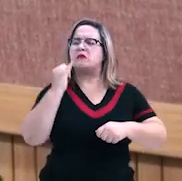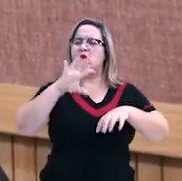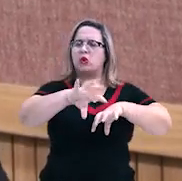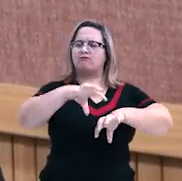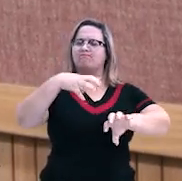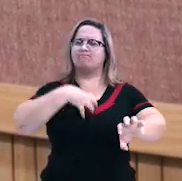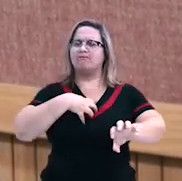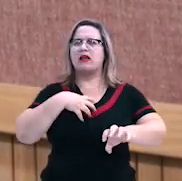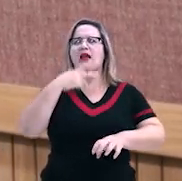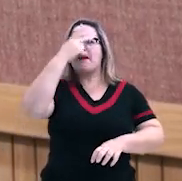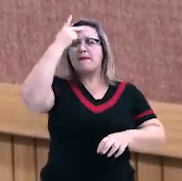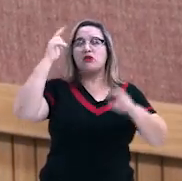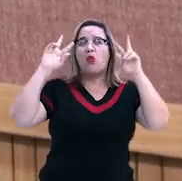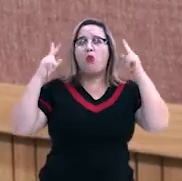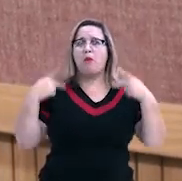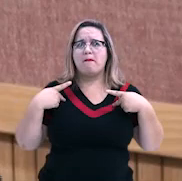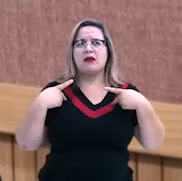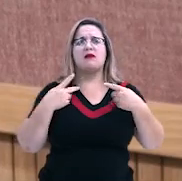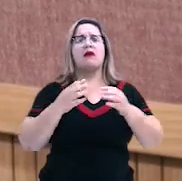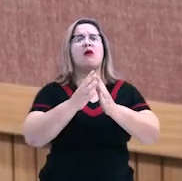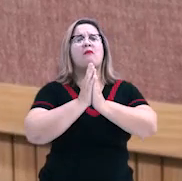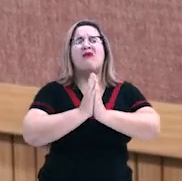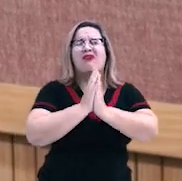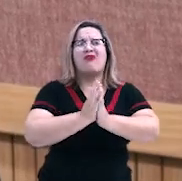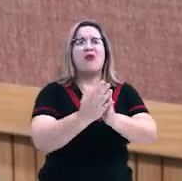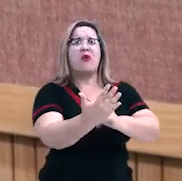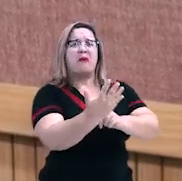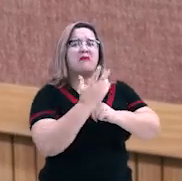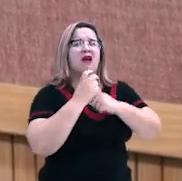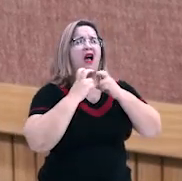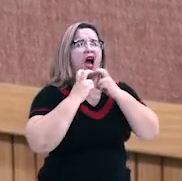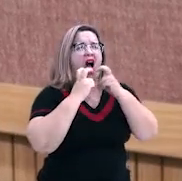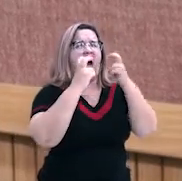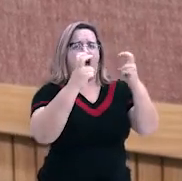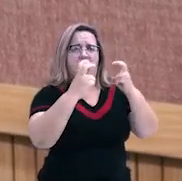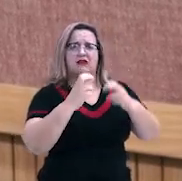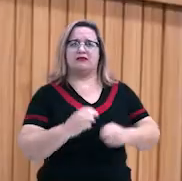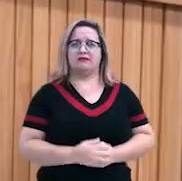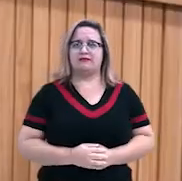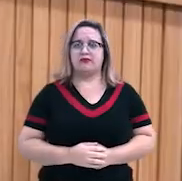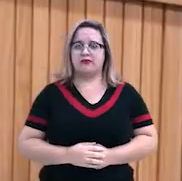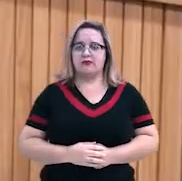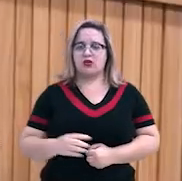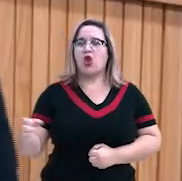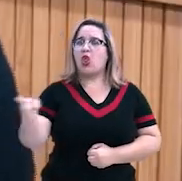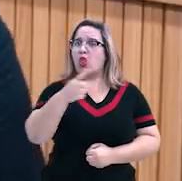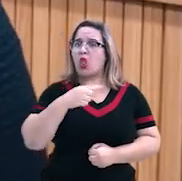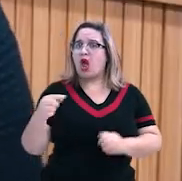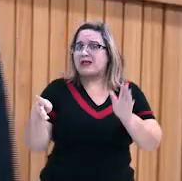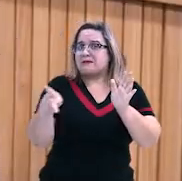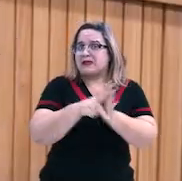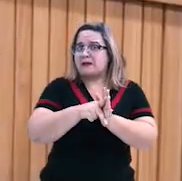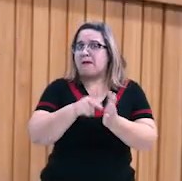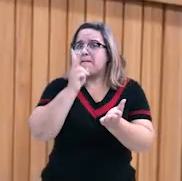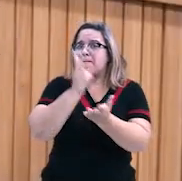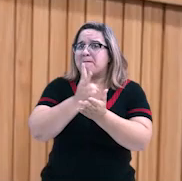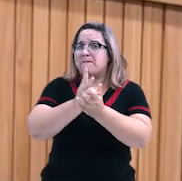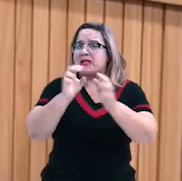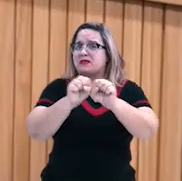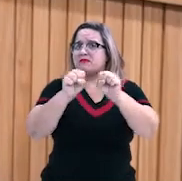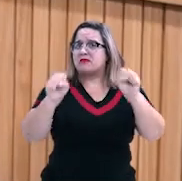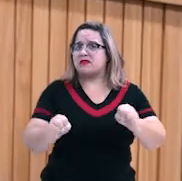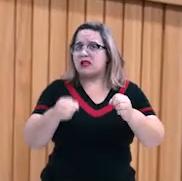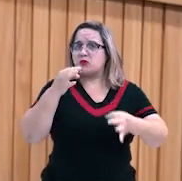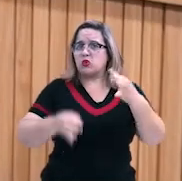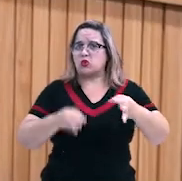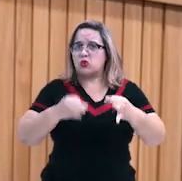empatia que é um ser humano pedindo socorro para o Ministério Público, que é o defensor da sociedade. Nós fazemos parte do mesmo sistema de